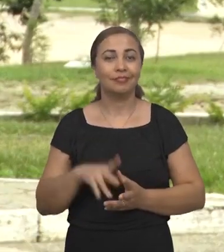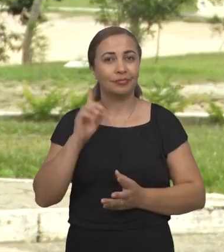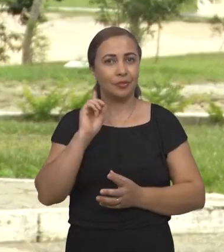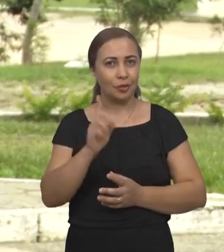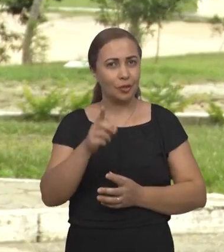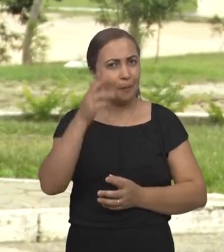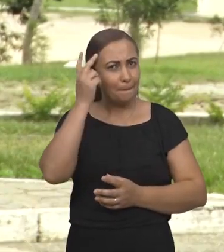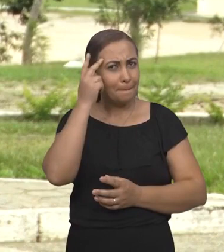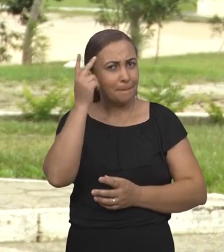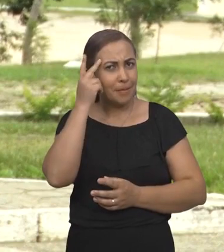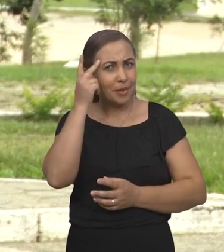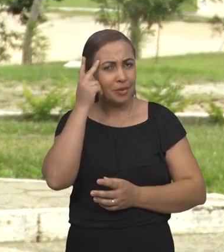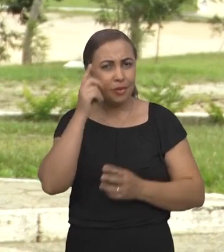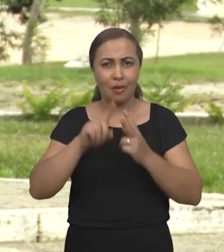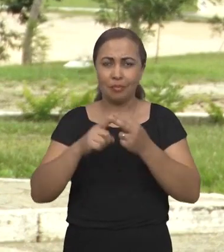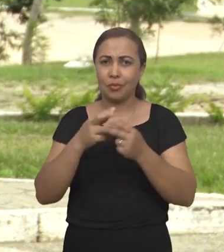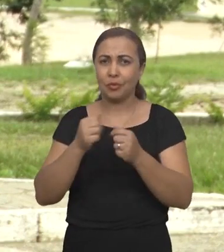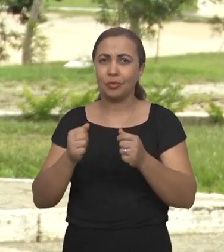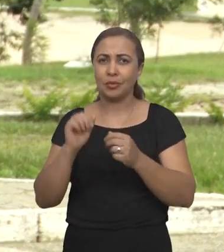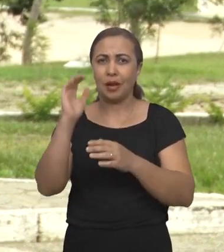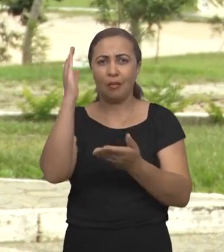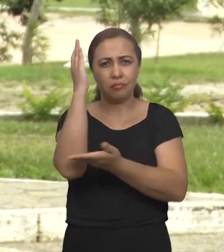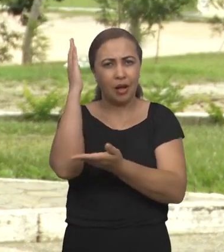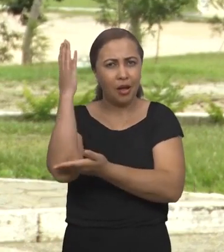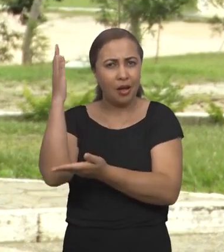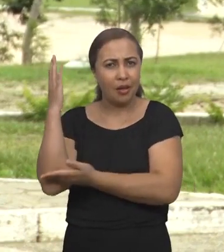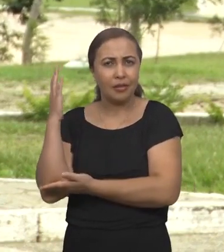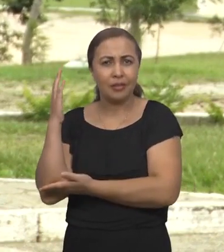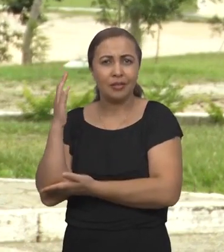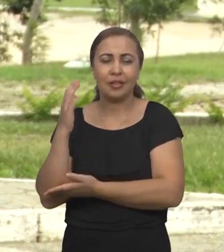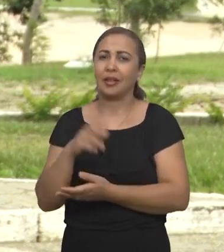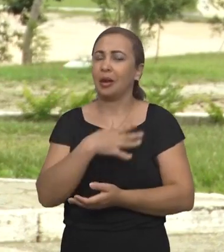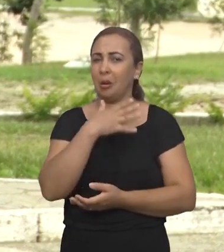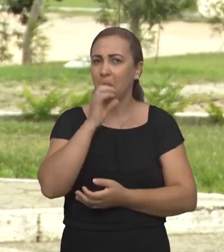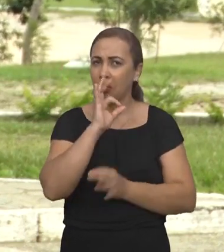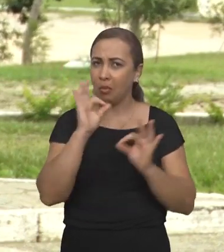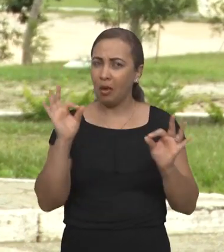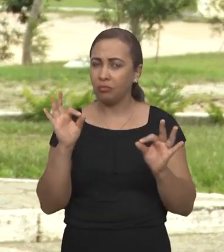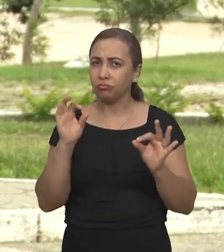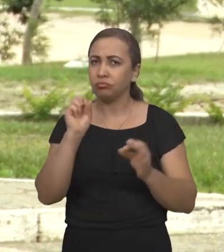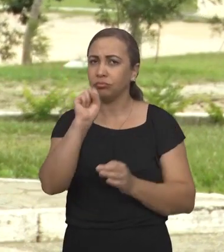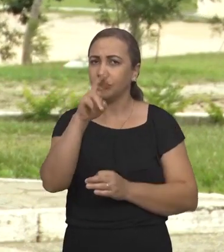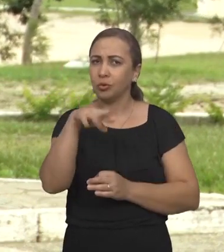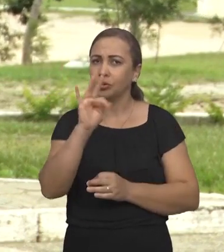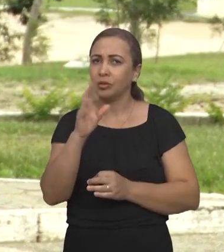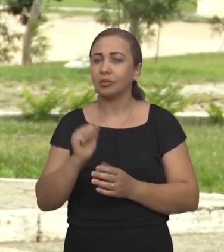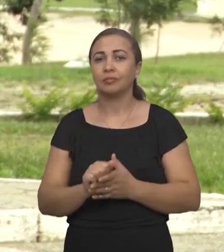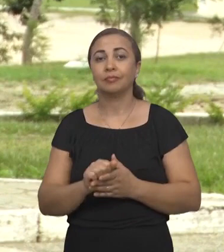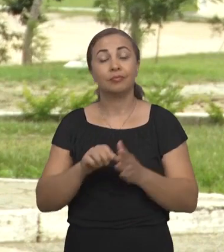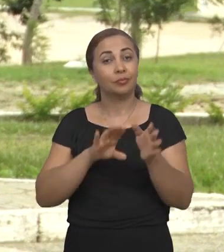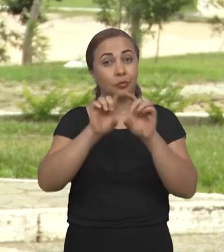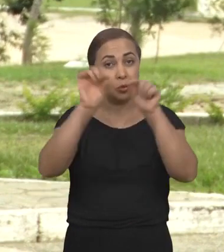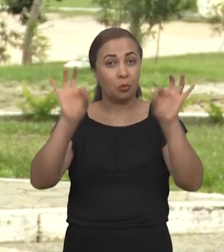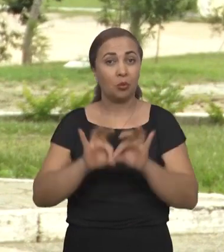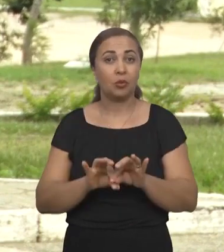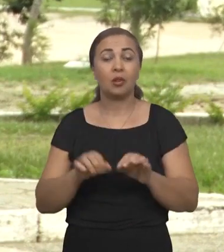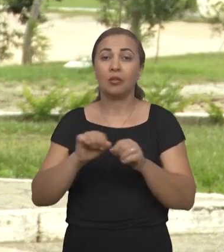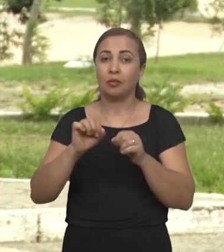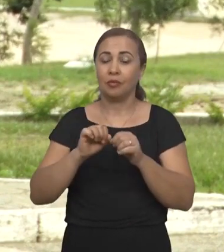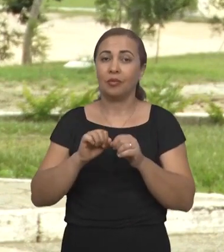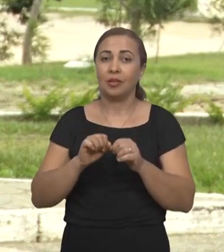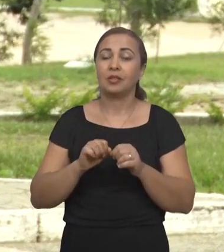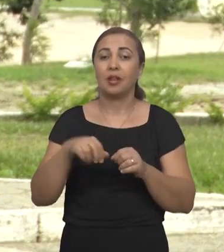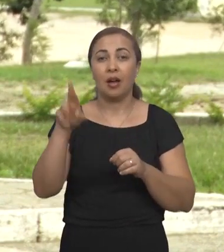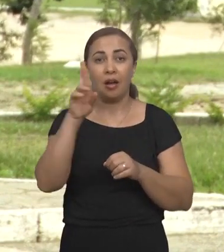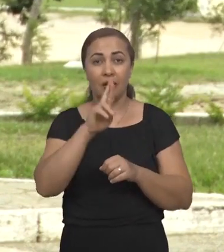Você já pensou na possibilidade de produção de madeira sustentável? pois um projeto realizado por cientistas da Universidade